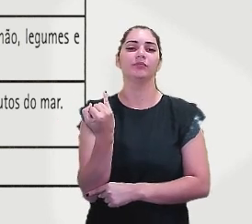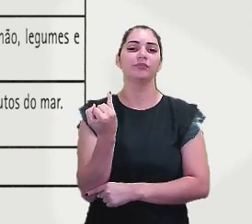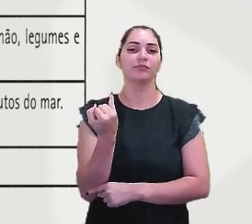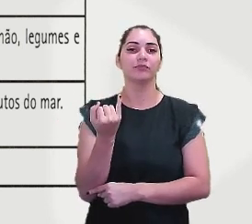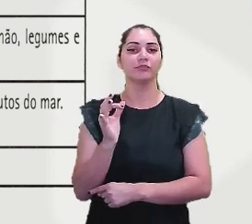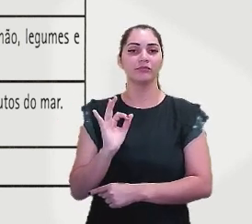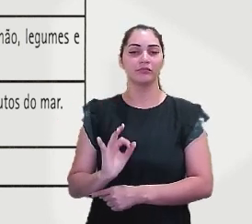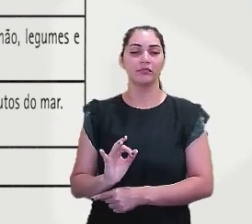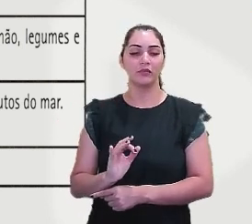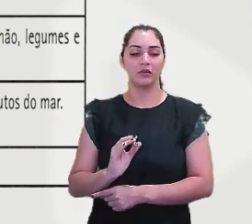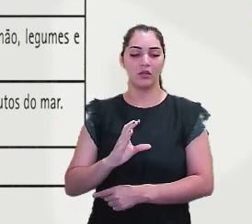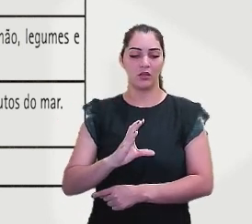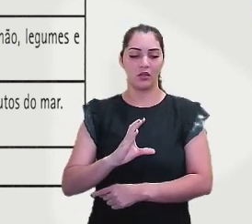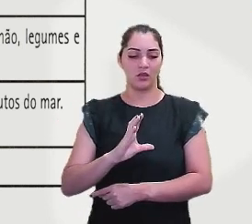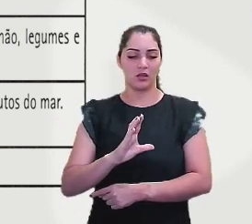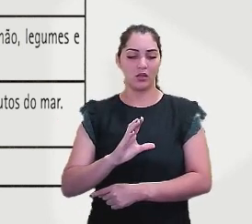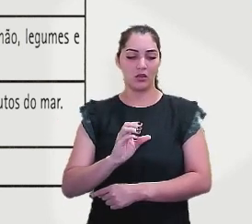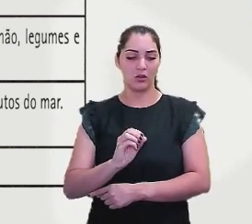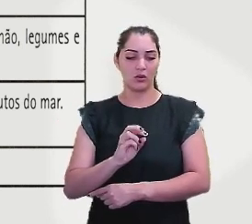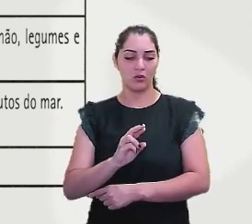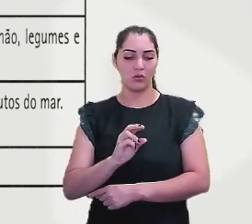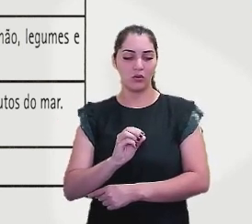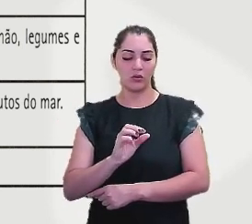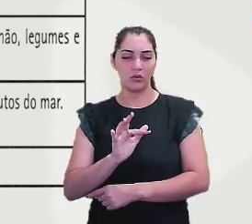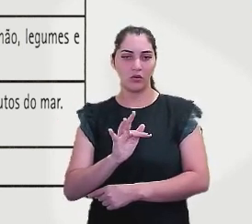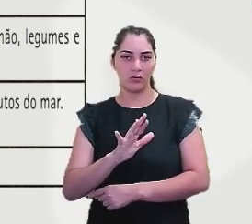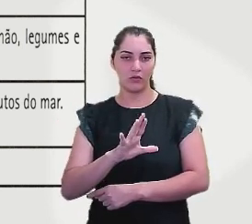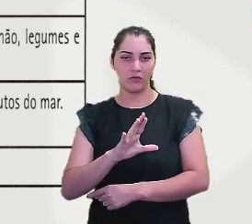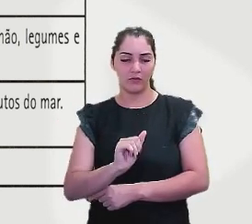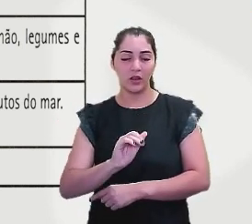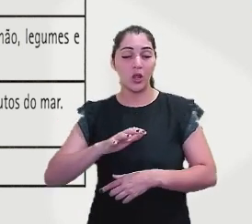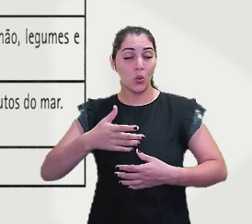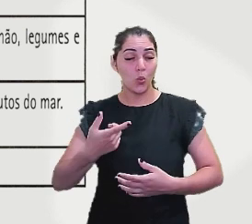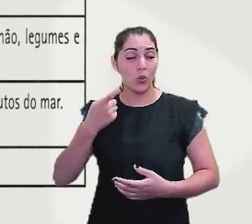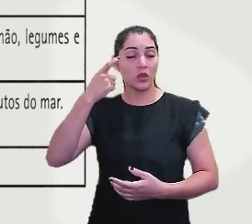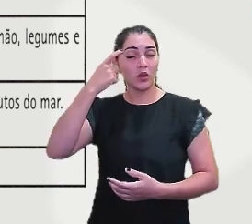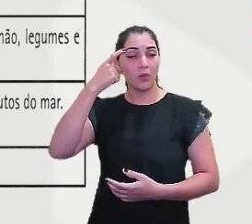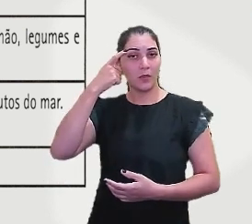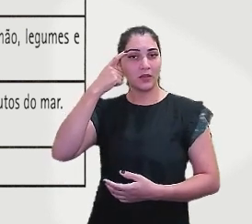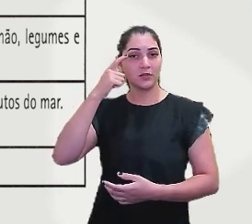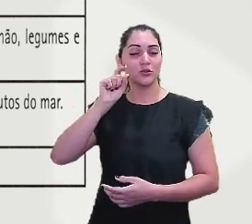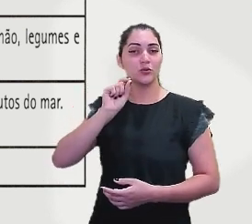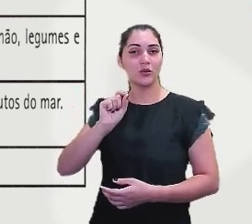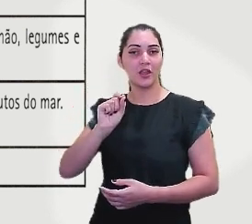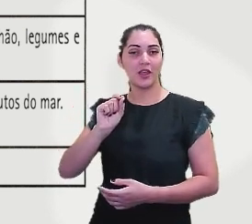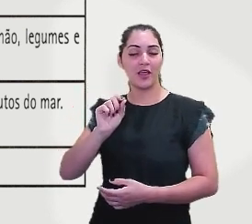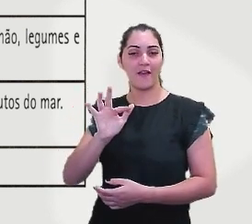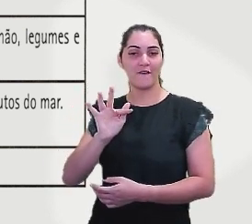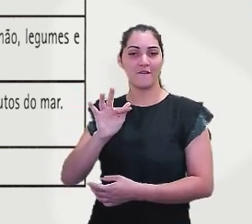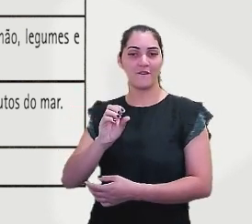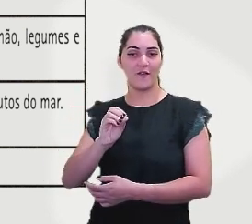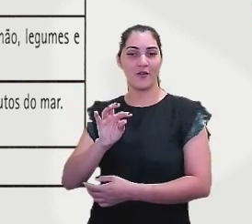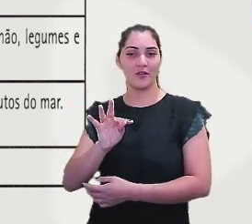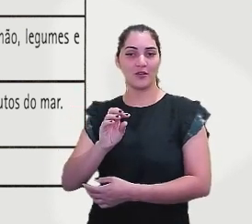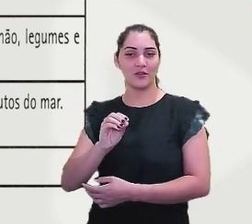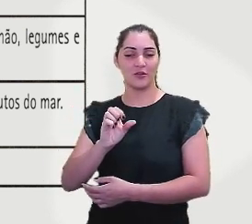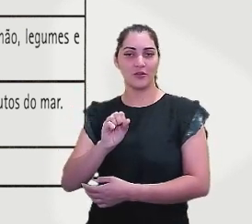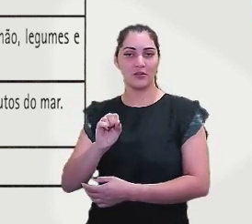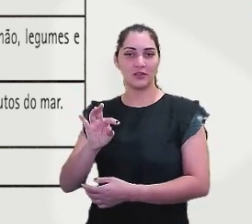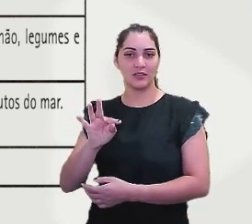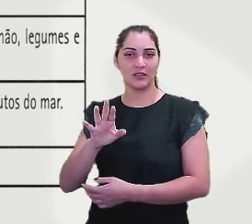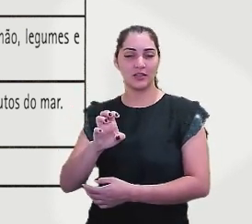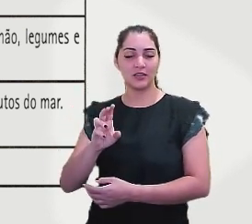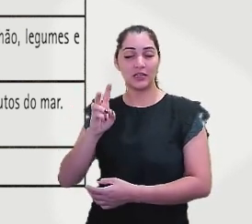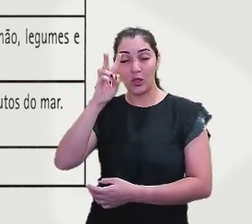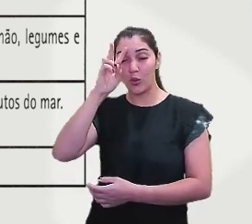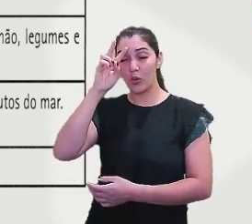importante. Clorofila. Quando eu penso em clorofila, então quando eu penso em fotossíntese, eu tenho que pensar em magnésio. Mas, claro, atua em